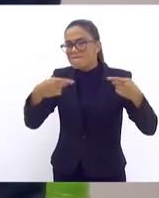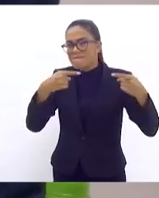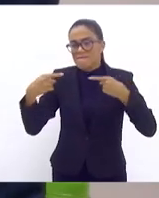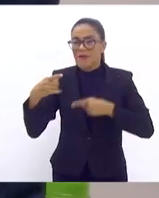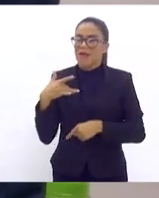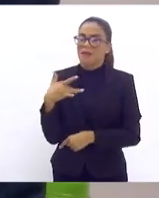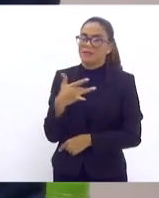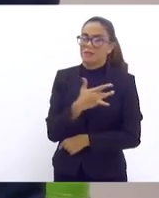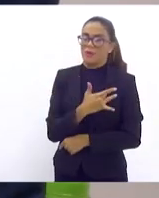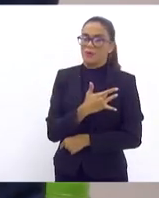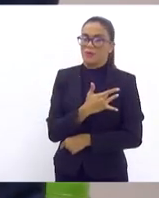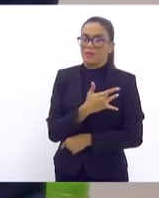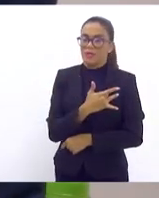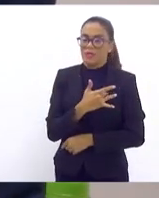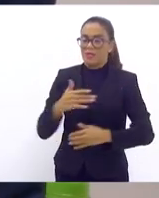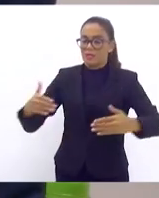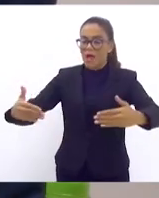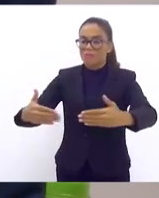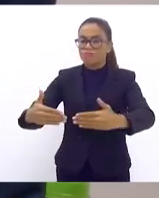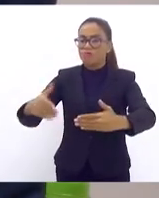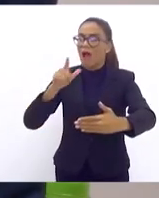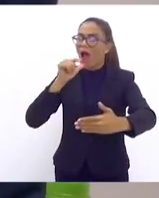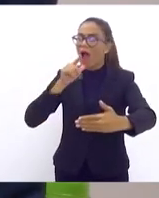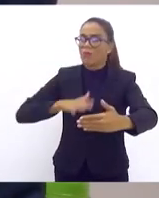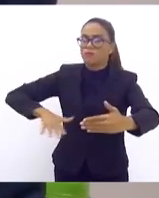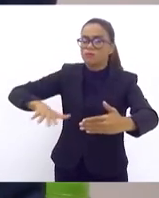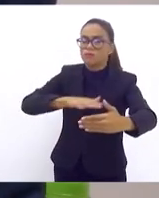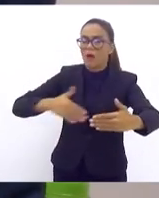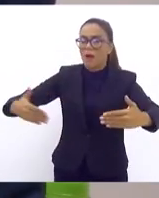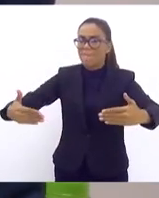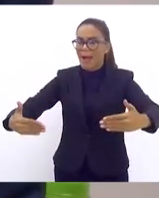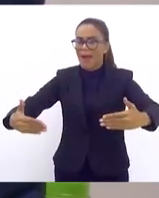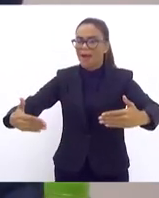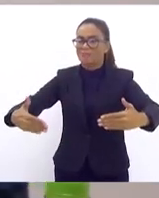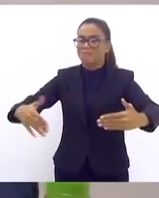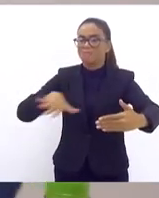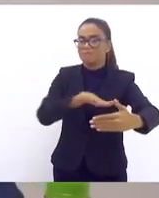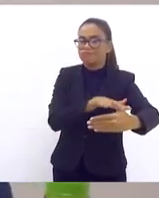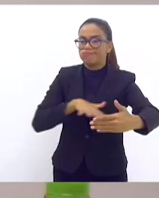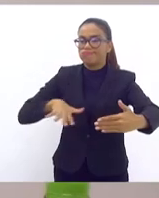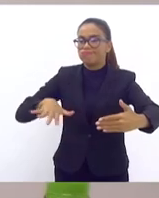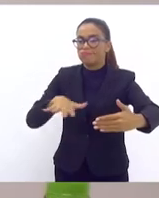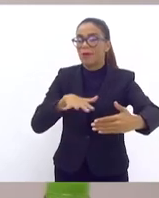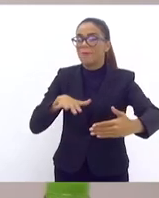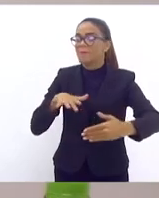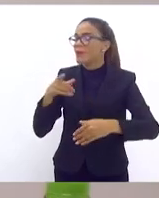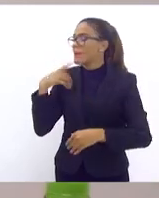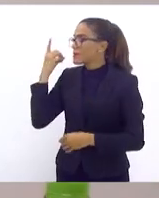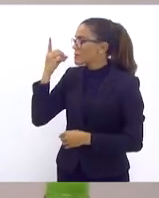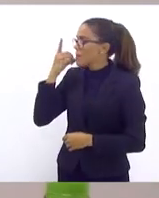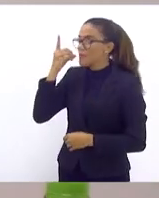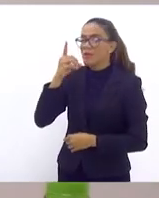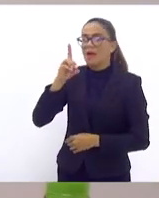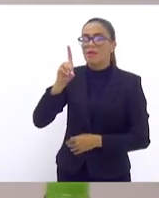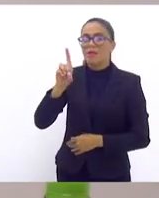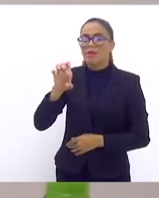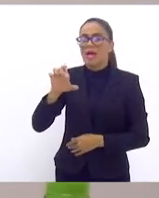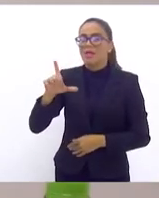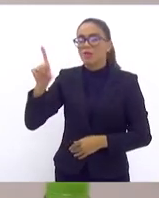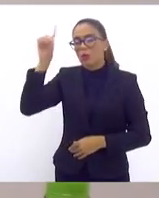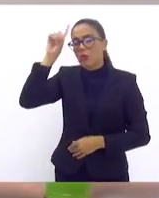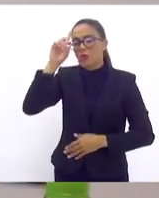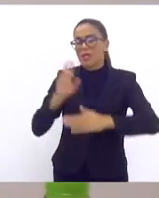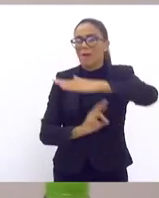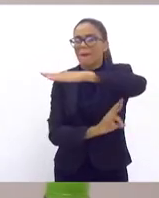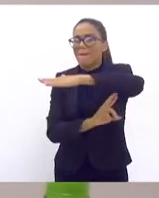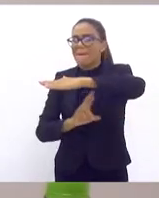saúde da Baía de Guanabara. Eu convido a Vossas Excelências, o deputado De Laroli, aqui pega a ponte Rio-Niterói todo dia.